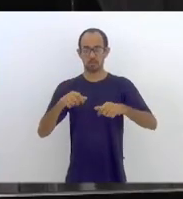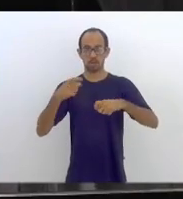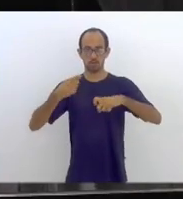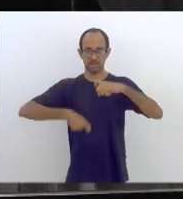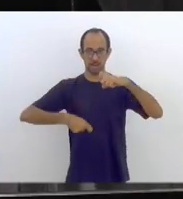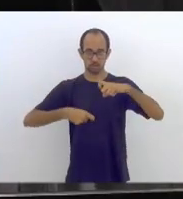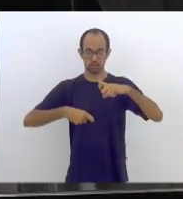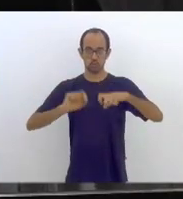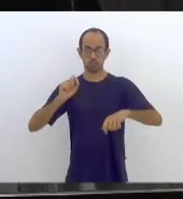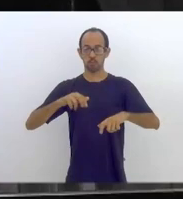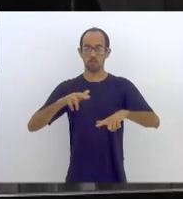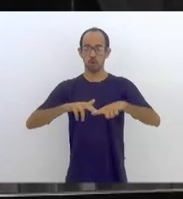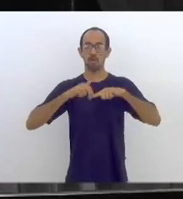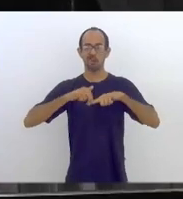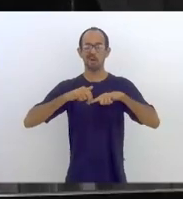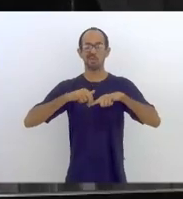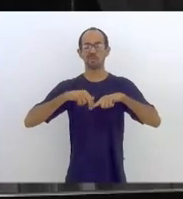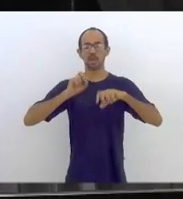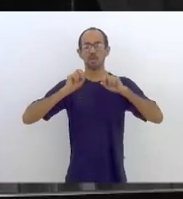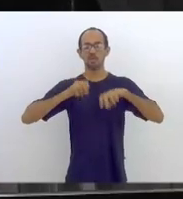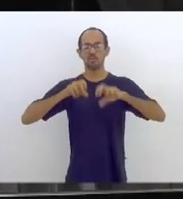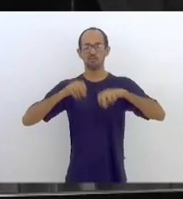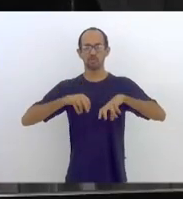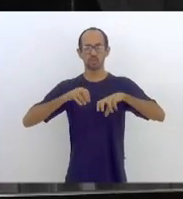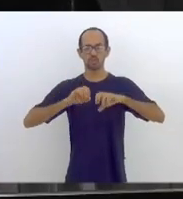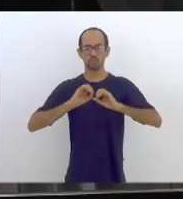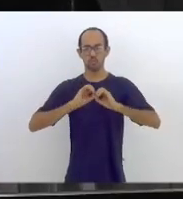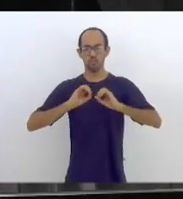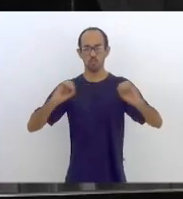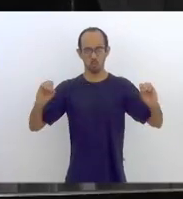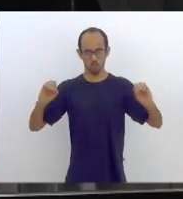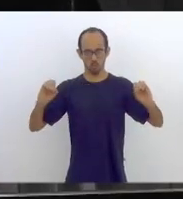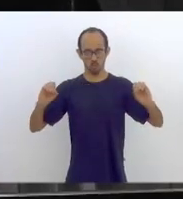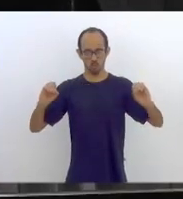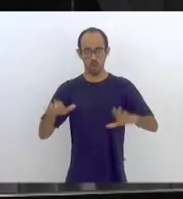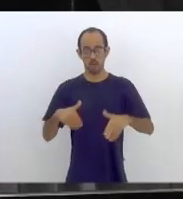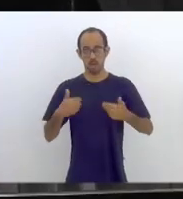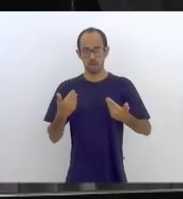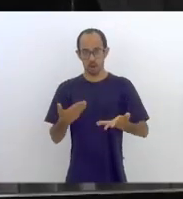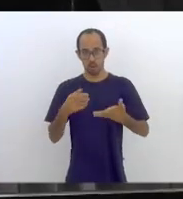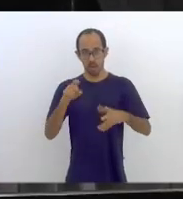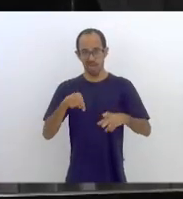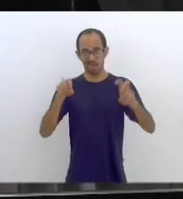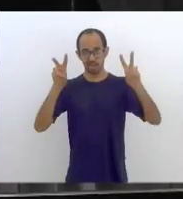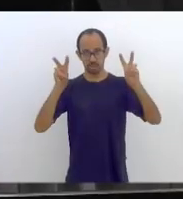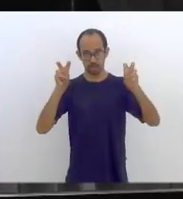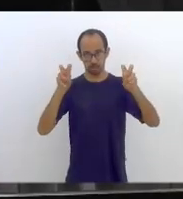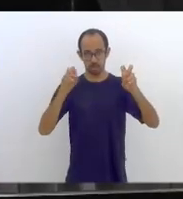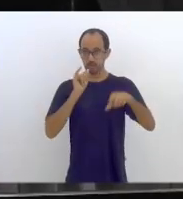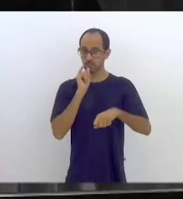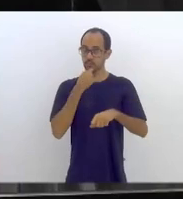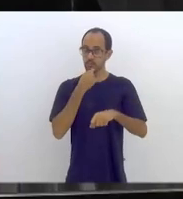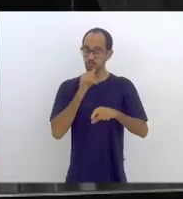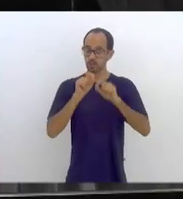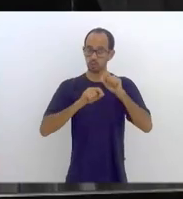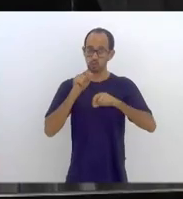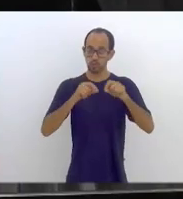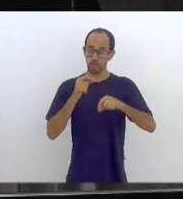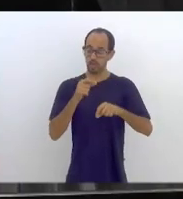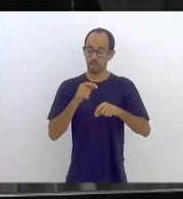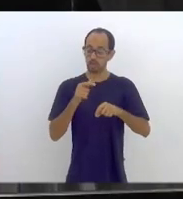atingido a carga viral em detectável ou seja esses são temas que infelizmente nós não